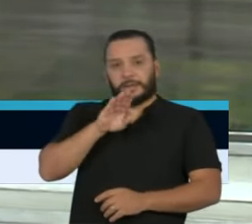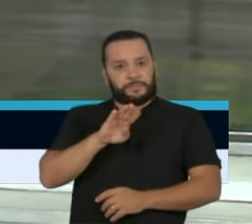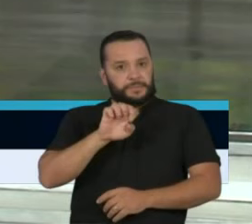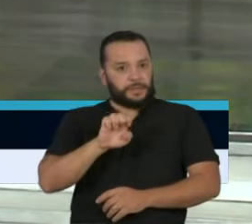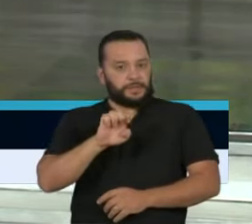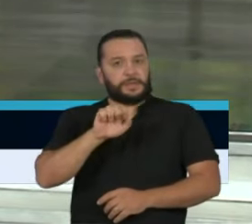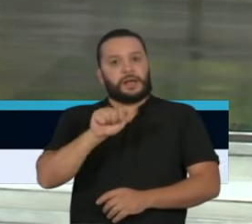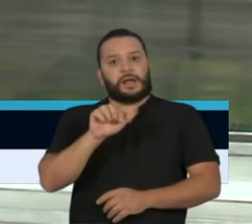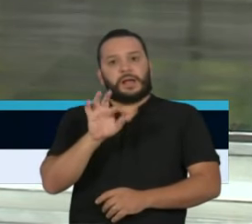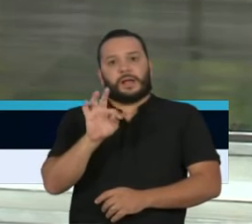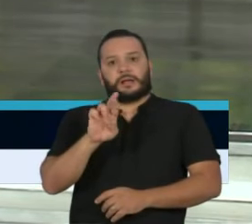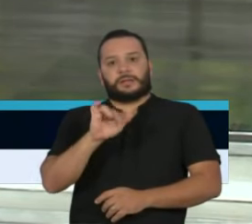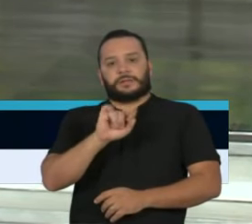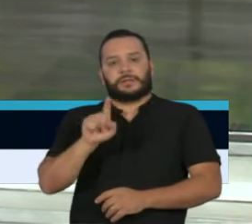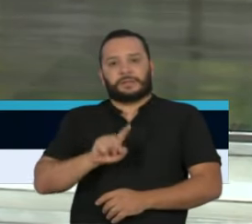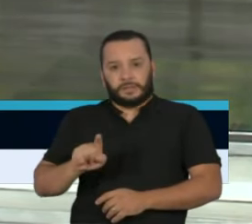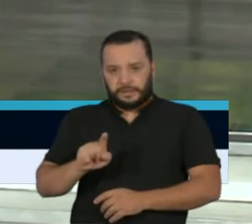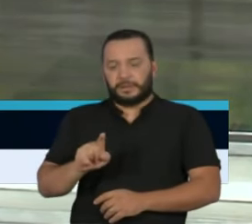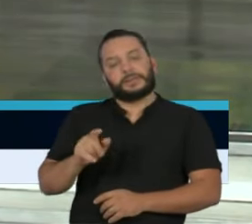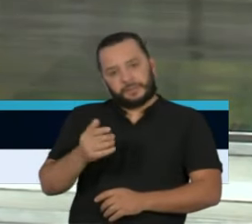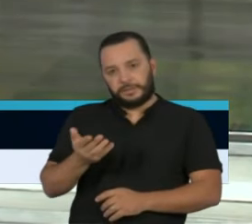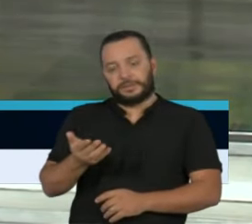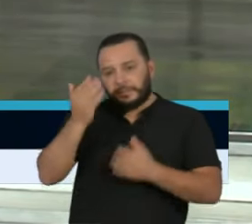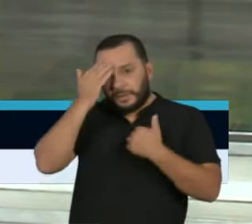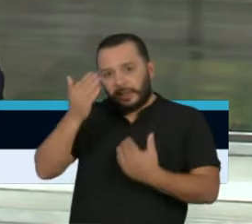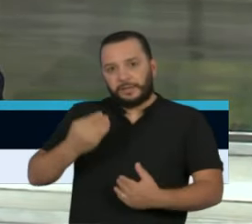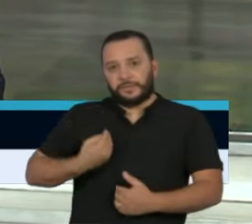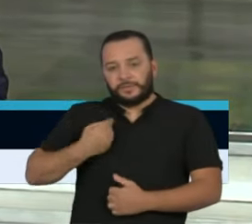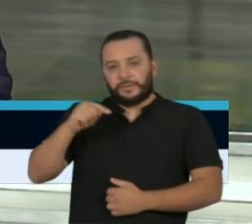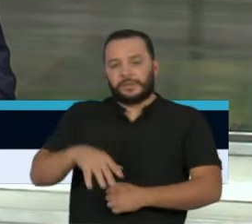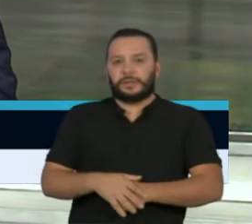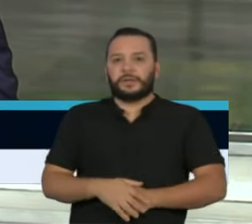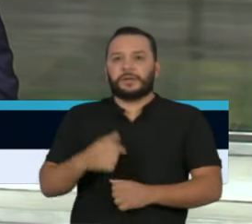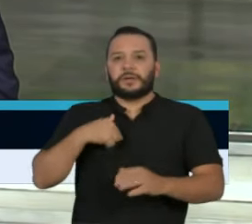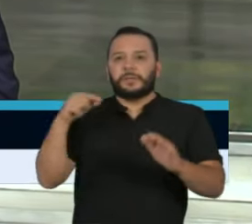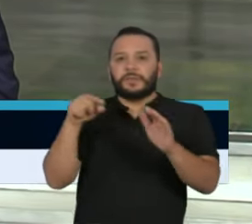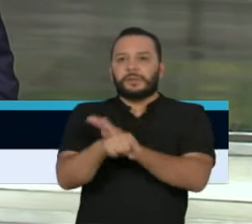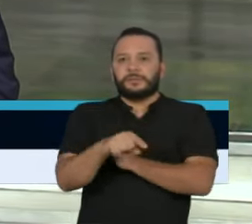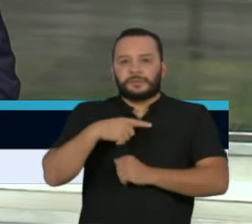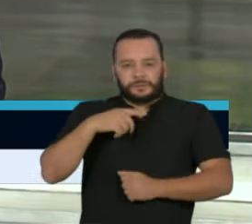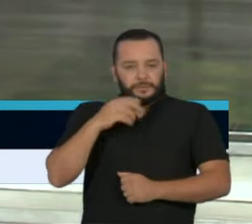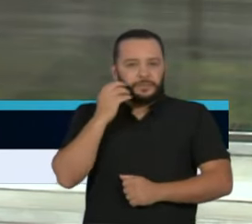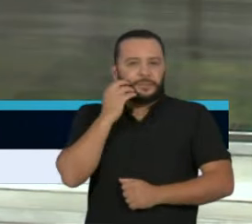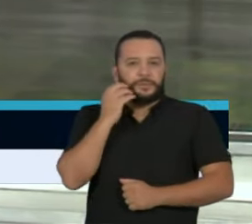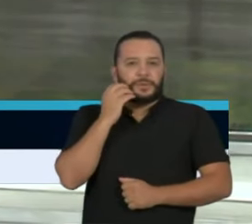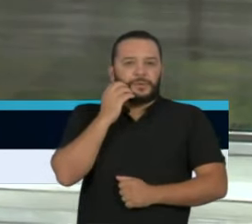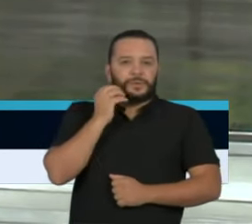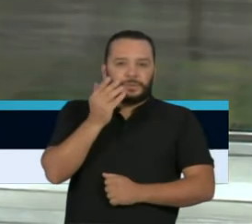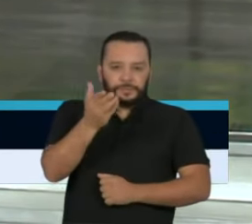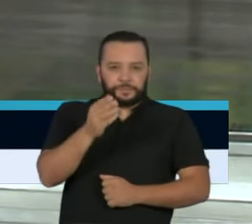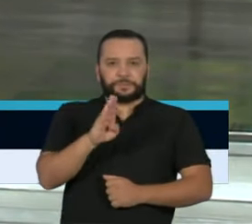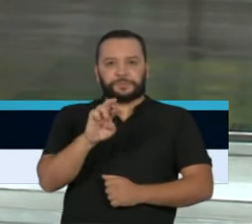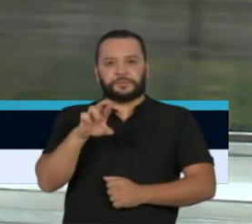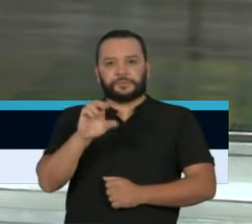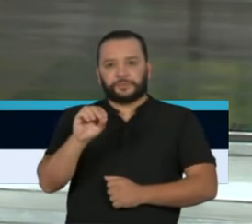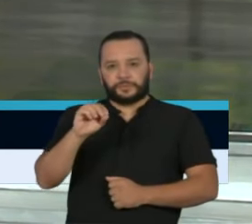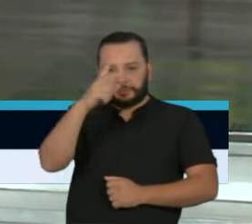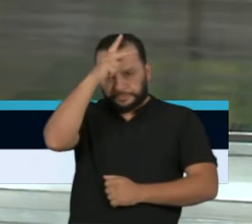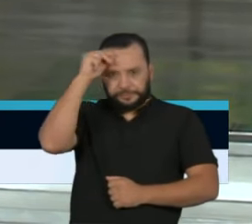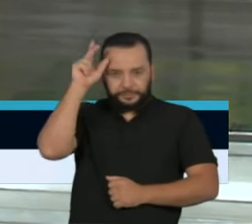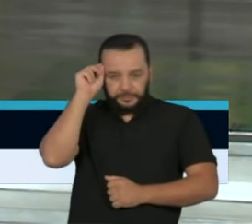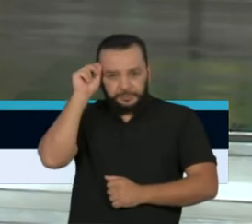Beatriz, boa tarde. Obrigado pela presença. Sua pergunta, por favor. Obrigada. A minha pergunta vai para o prefeito Bruno Covas. Prefeito, queria